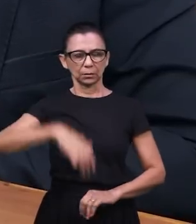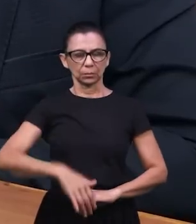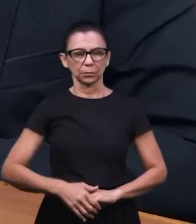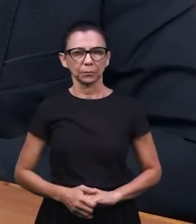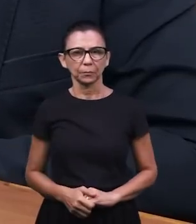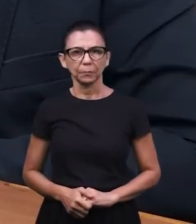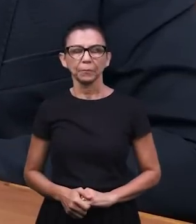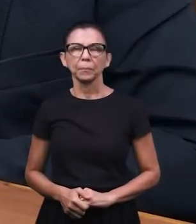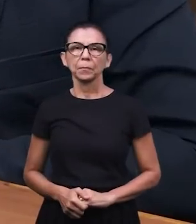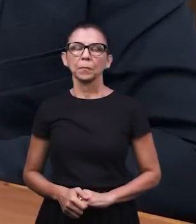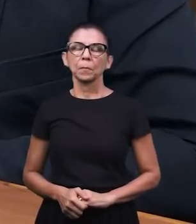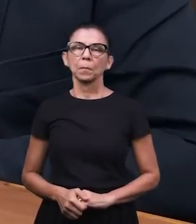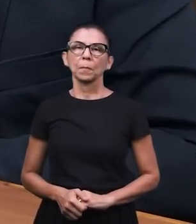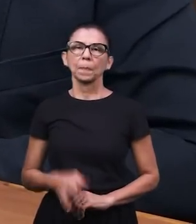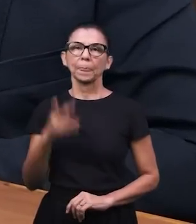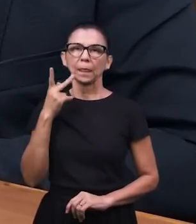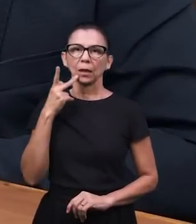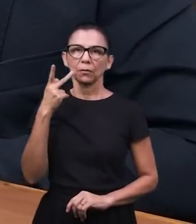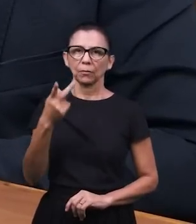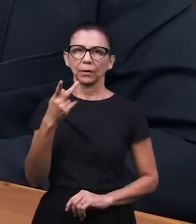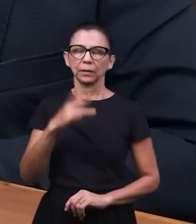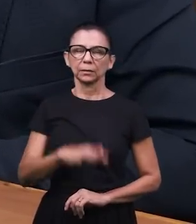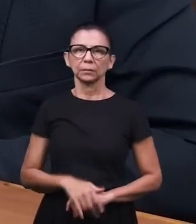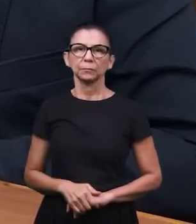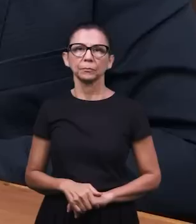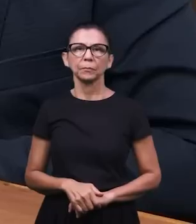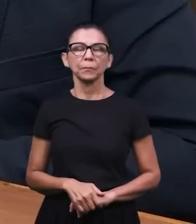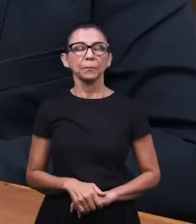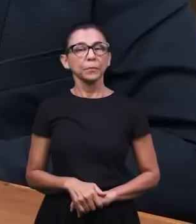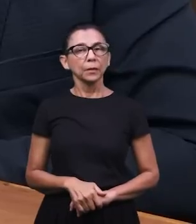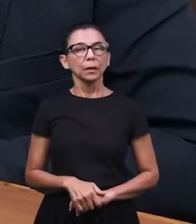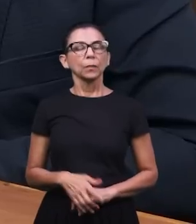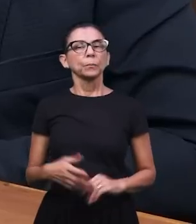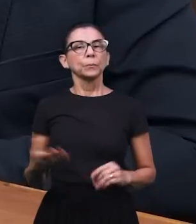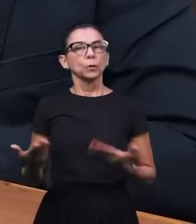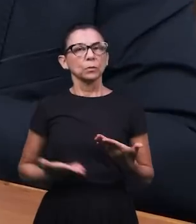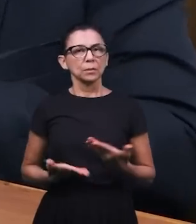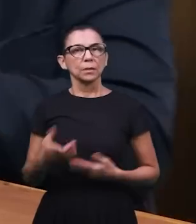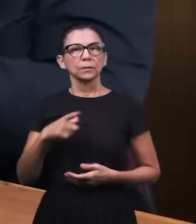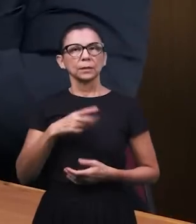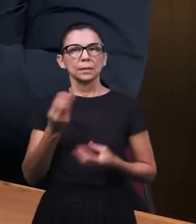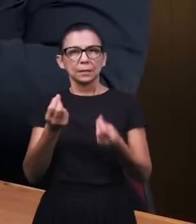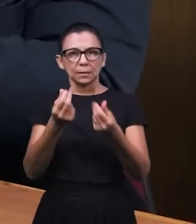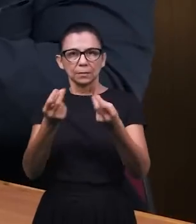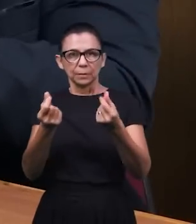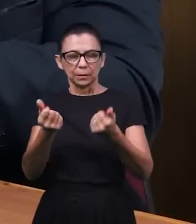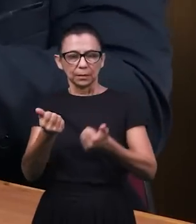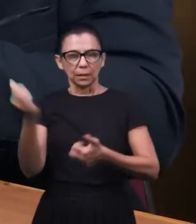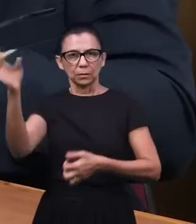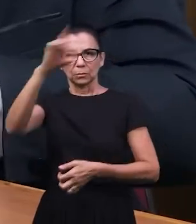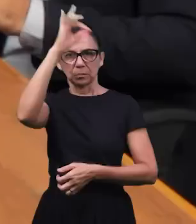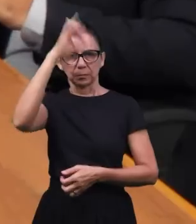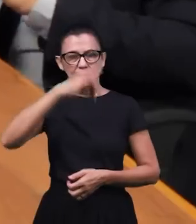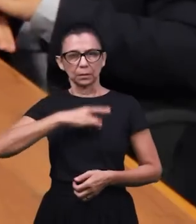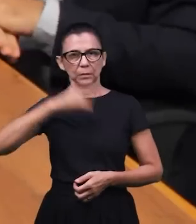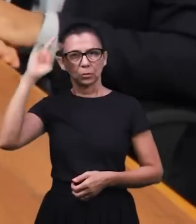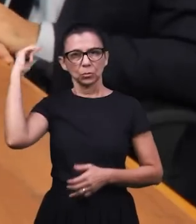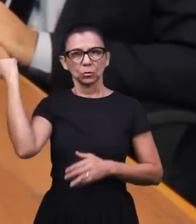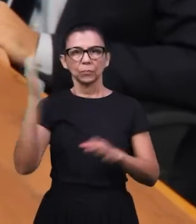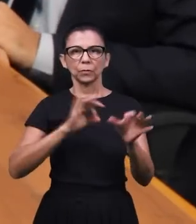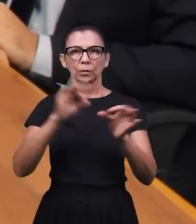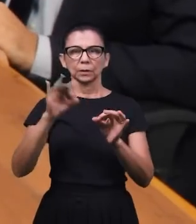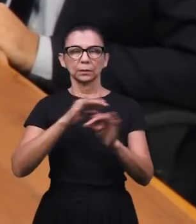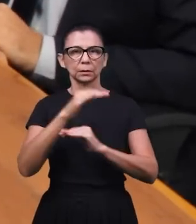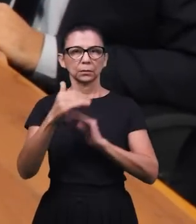obra, o Espírito fala. Então, o servo que está na direção do Espírito Santo, o Senhor vai colocar em ordem todas essas coisas.